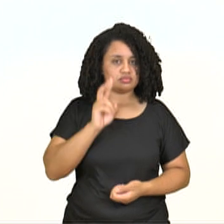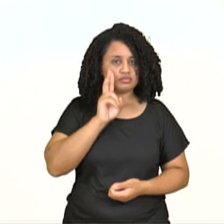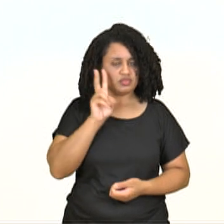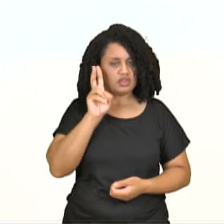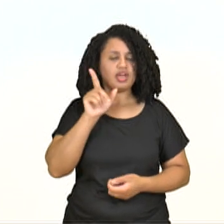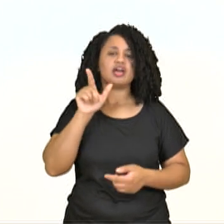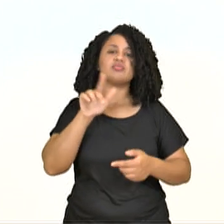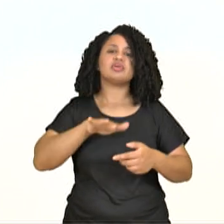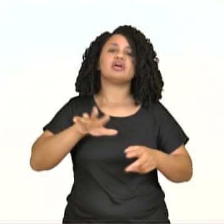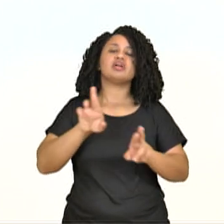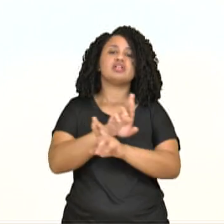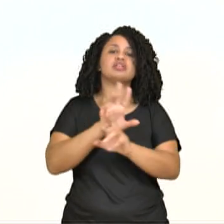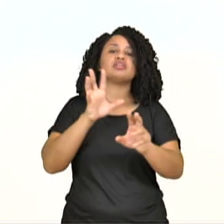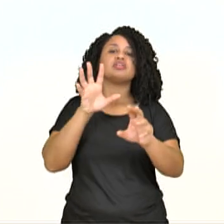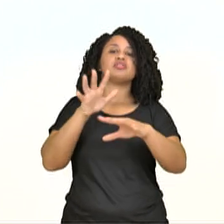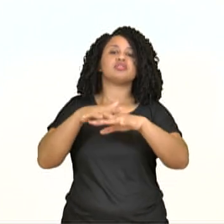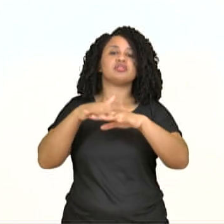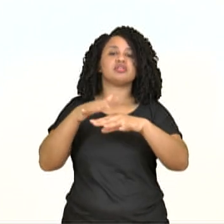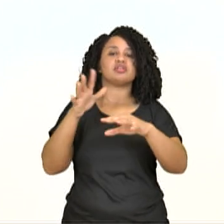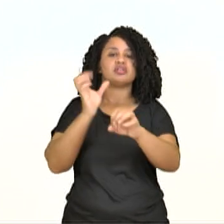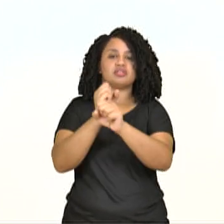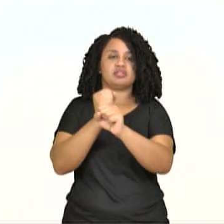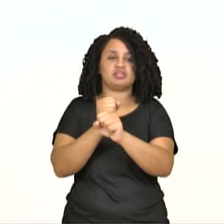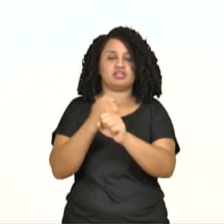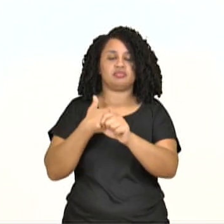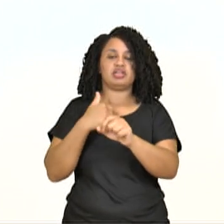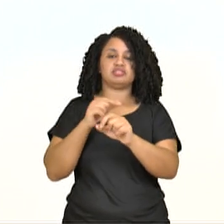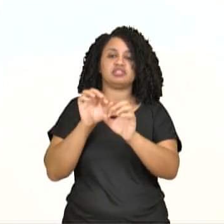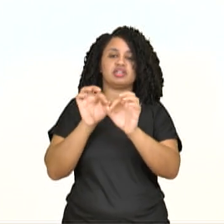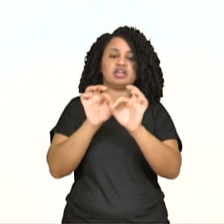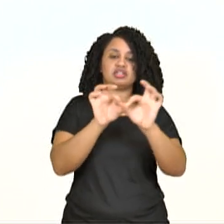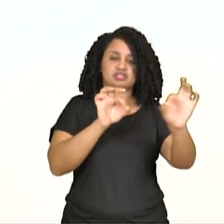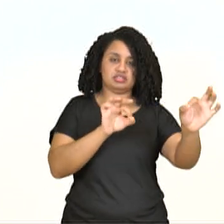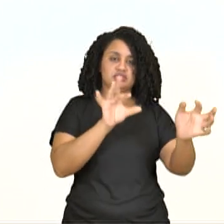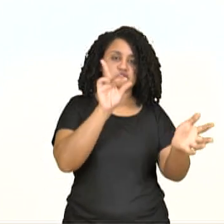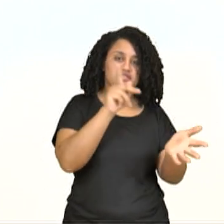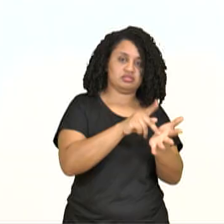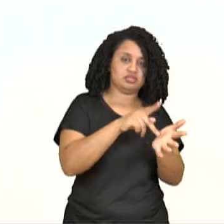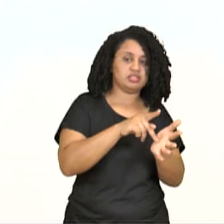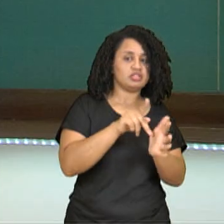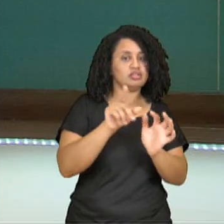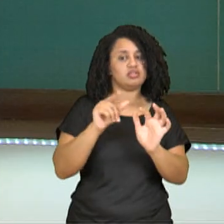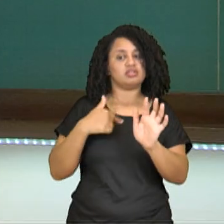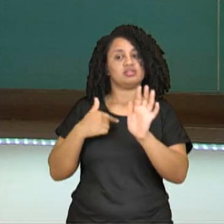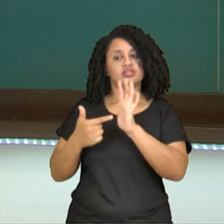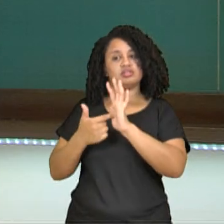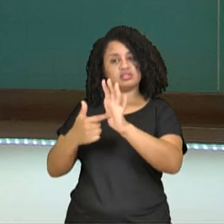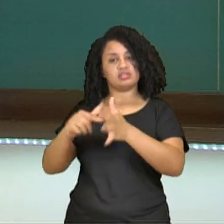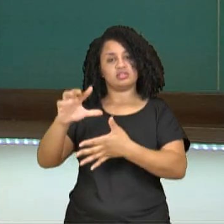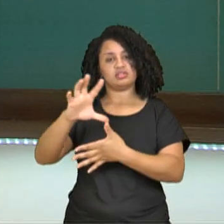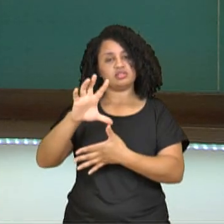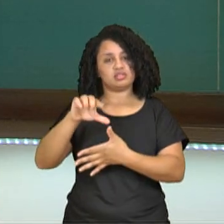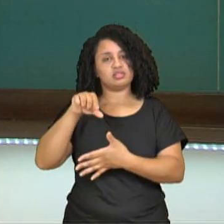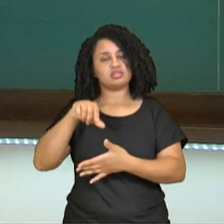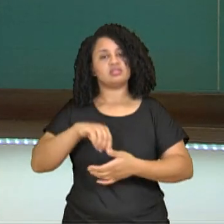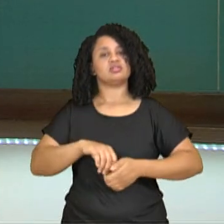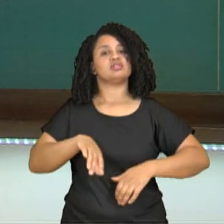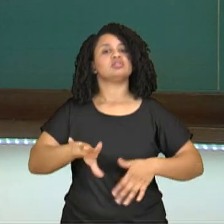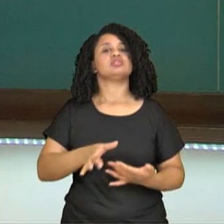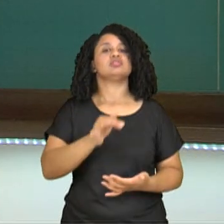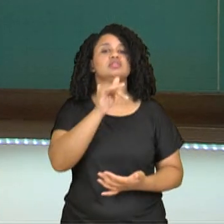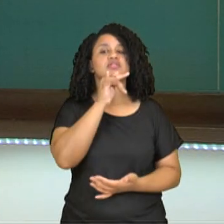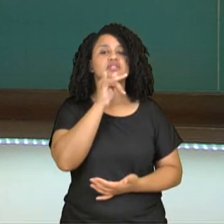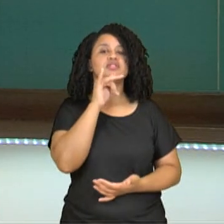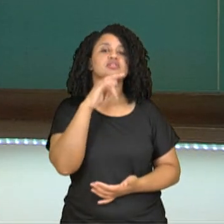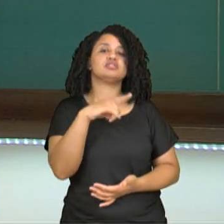da relação entre a distância real e aquela apresentada no mapa. Então, o exemplo que nós temos aqui, é de